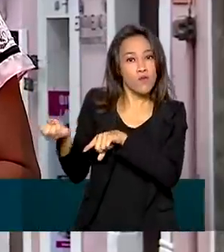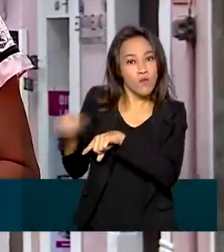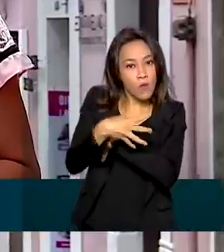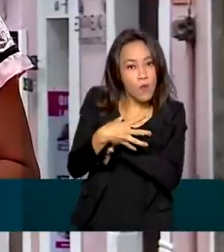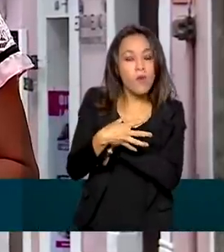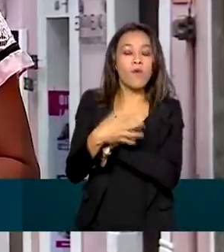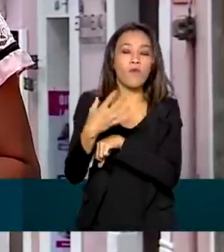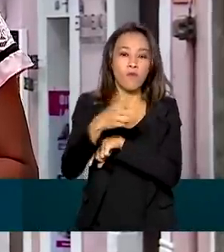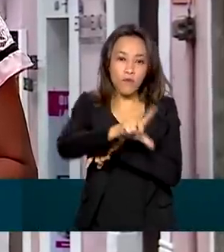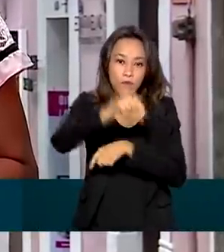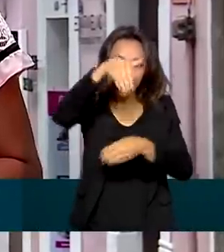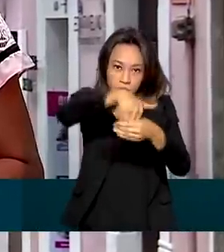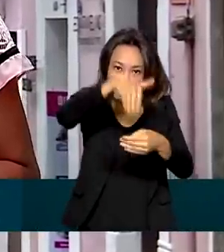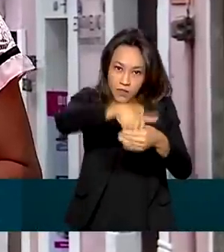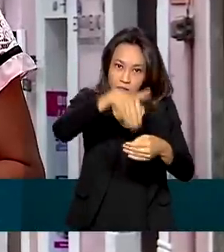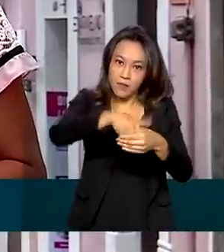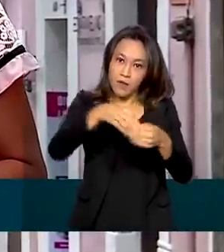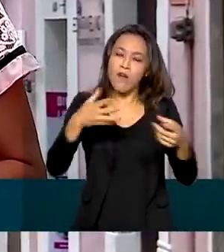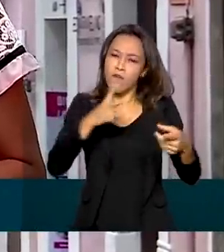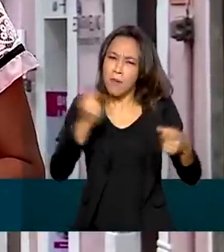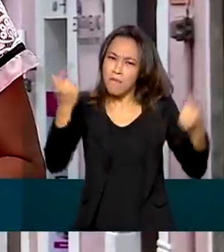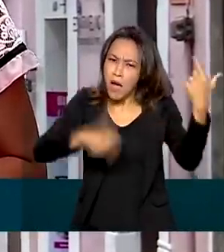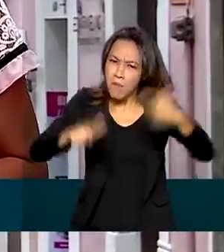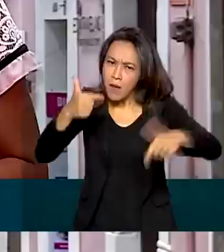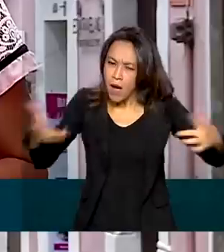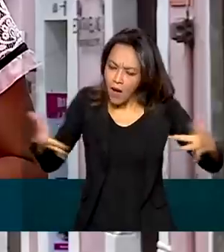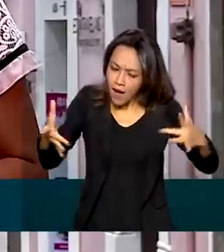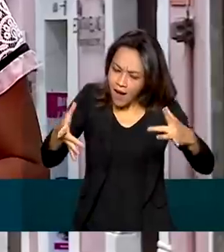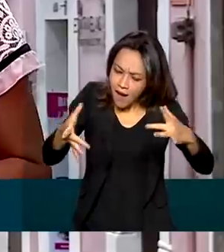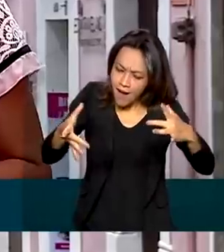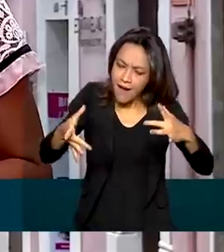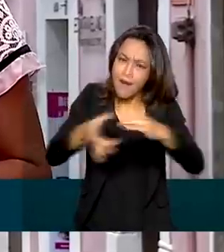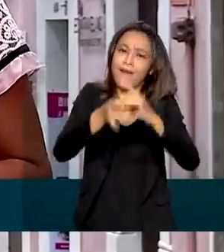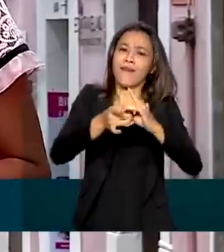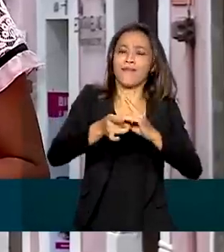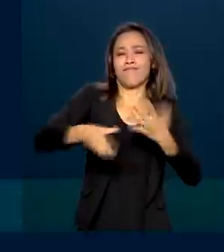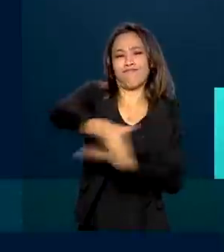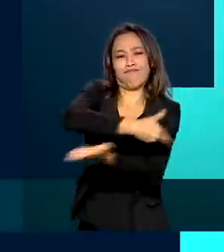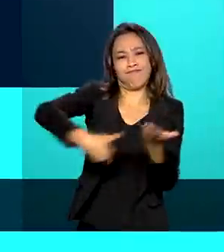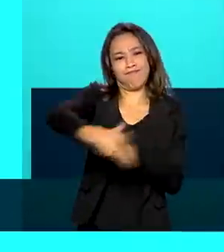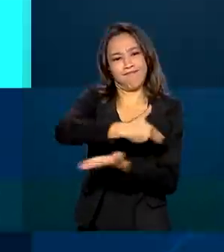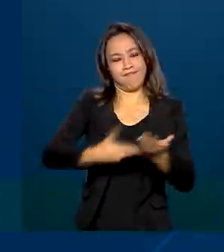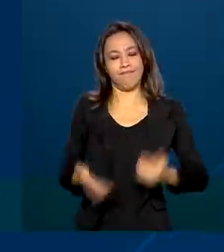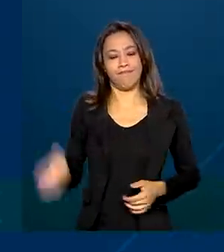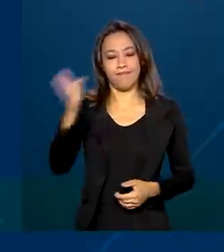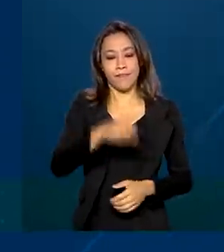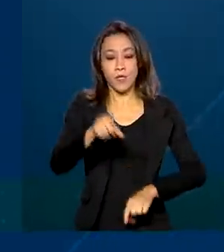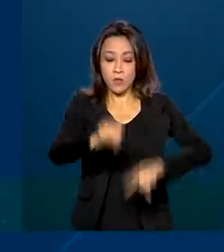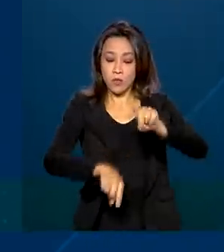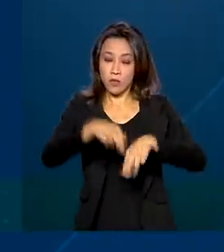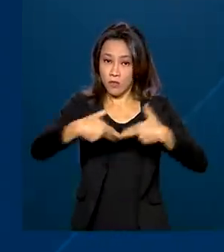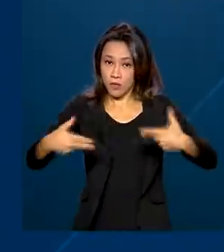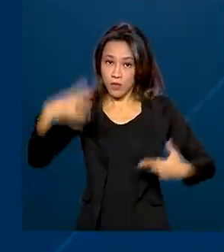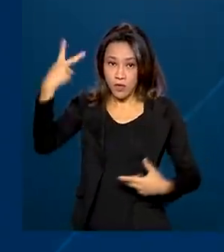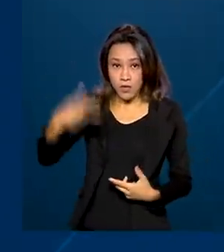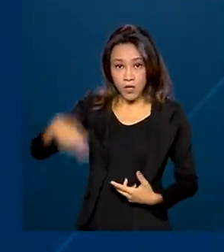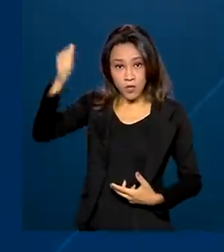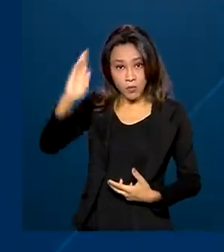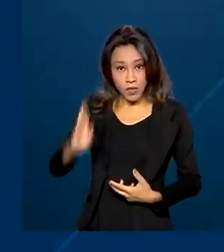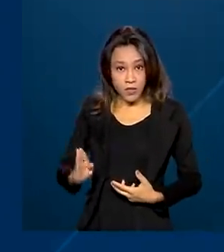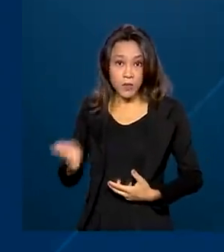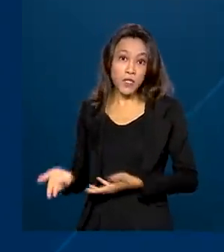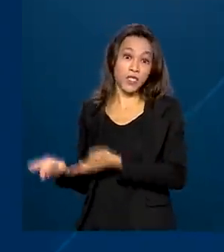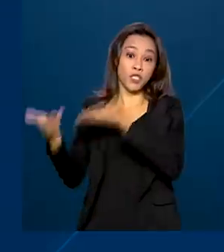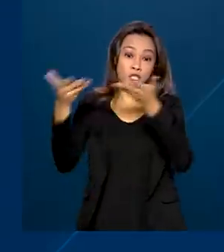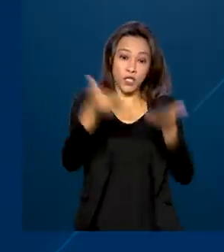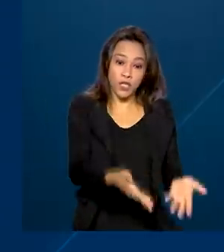presidente do Equador, os dois vão estreitar ainda mais os laços que unem suas nações. Os produtos brasileiros que mais chegam ao